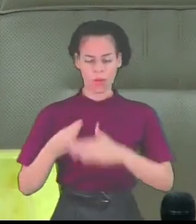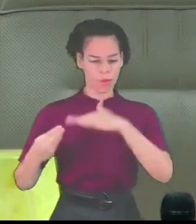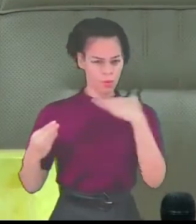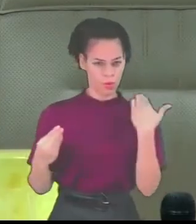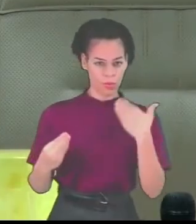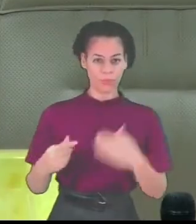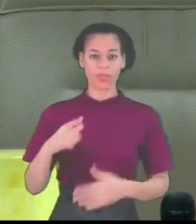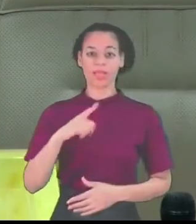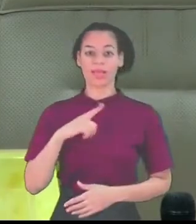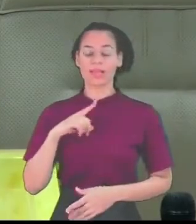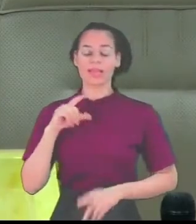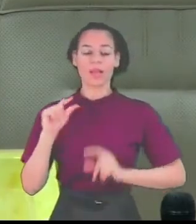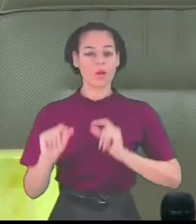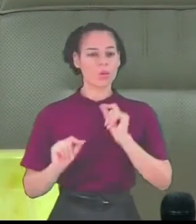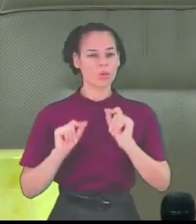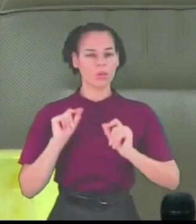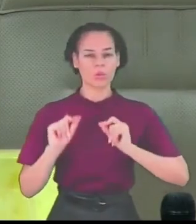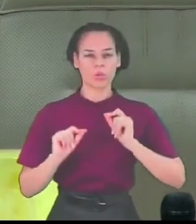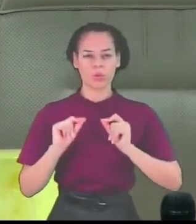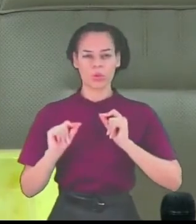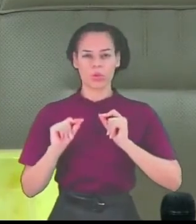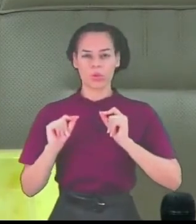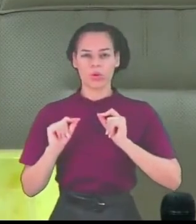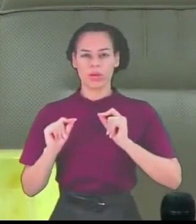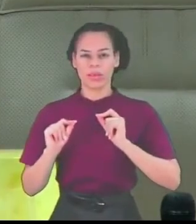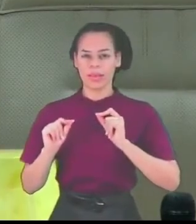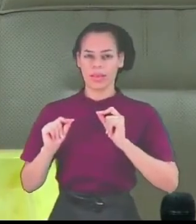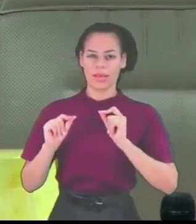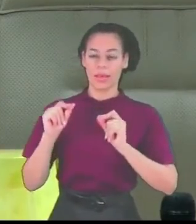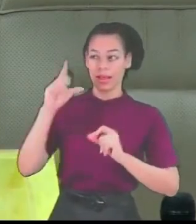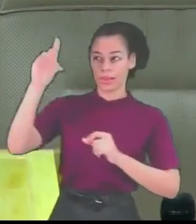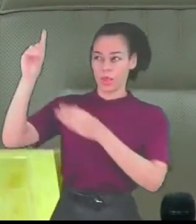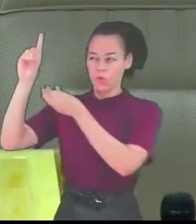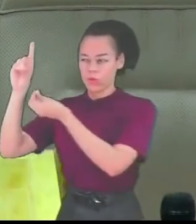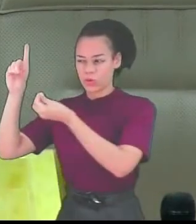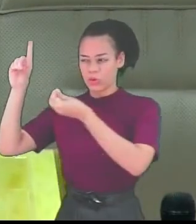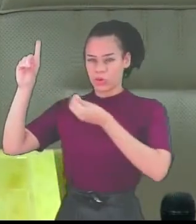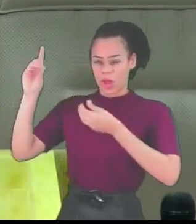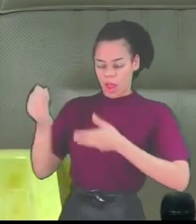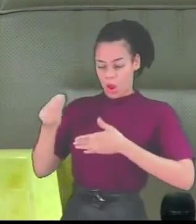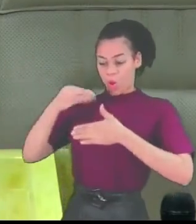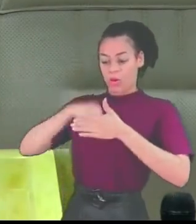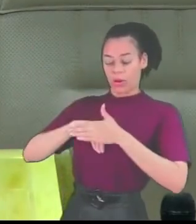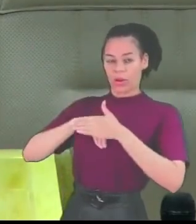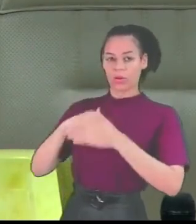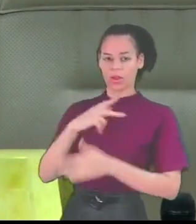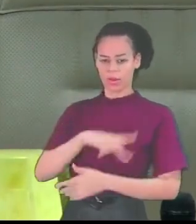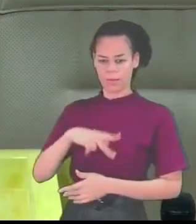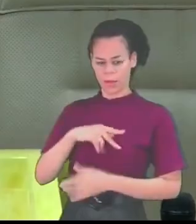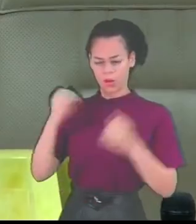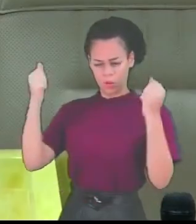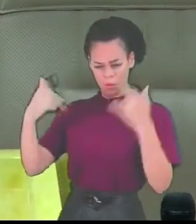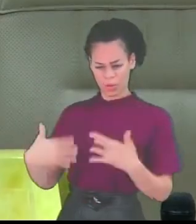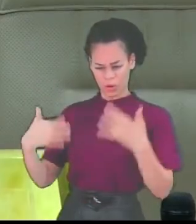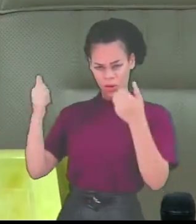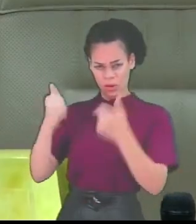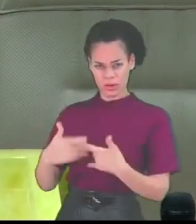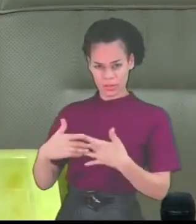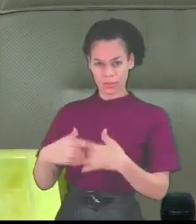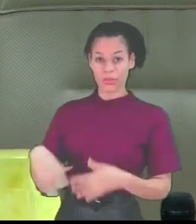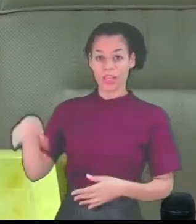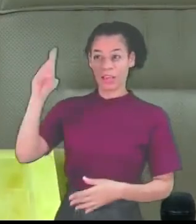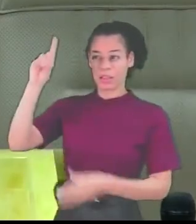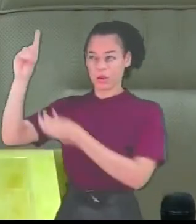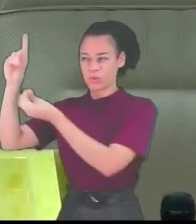um dispositivo colocado por Deus a caixinha preta e Paulo vai dizer que Deus colocou uma